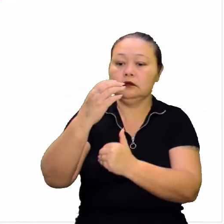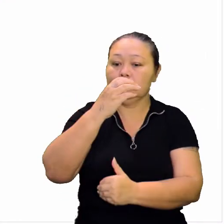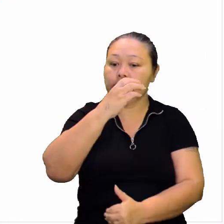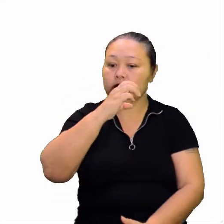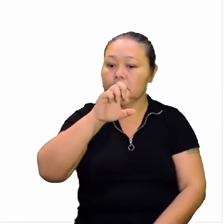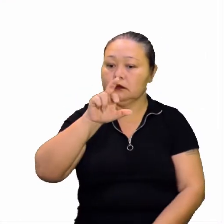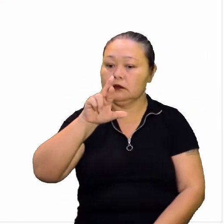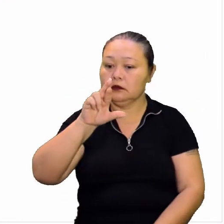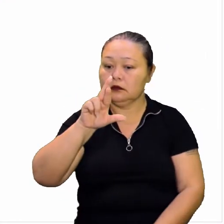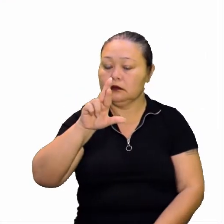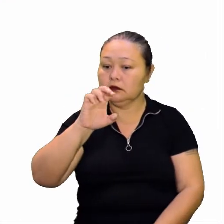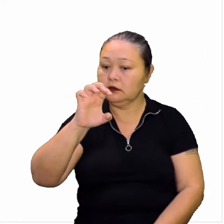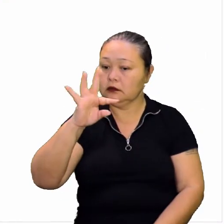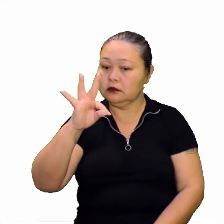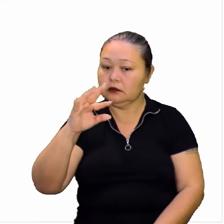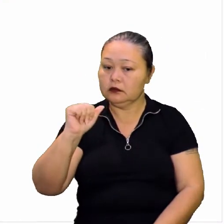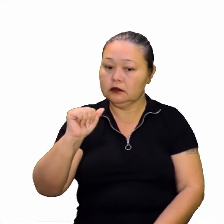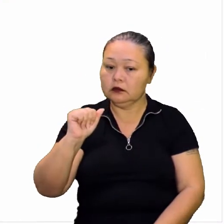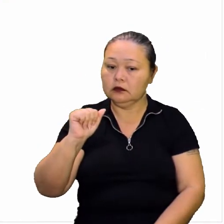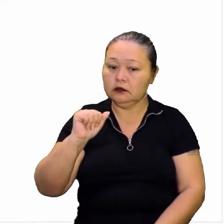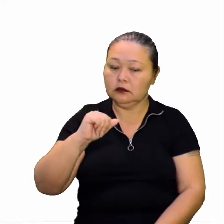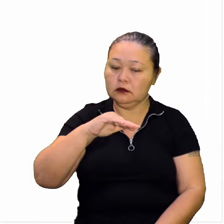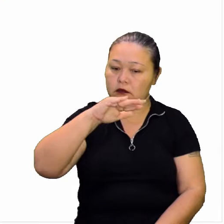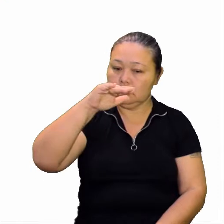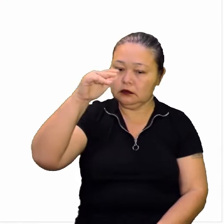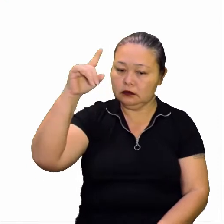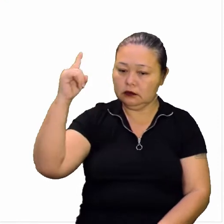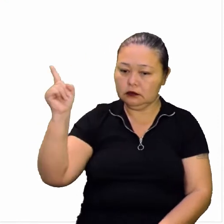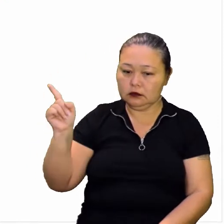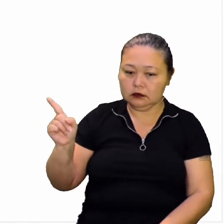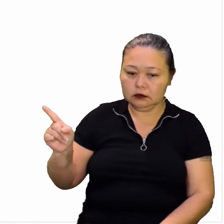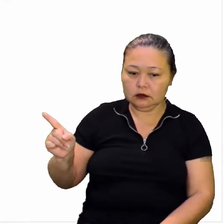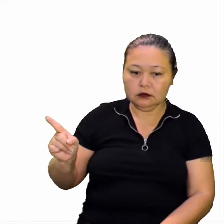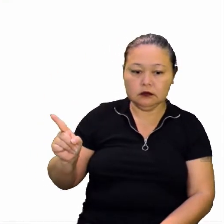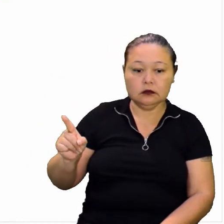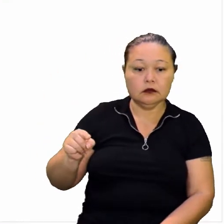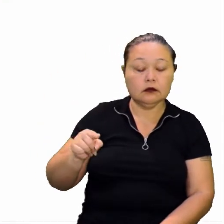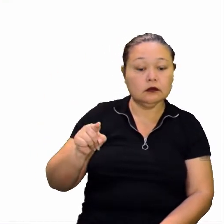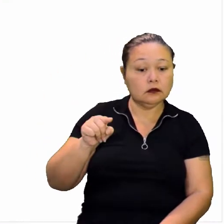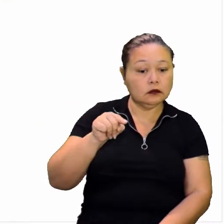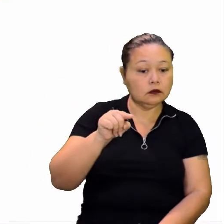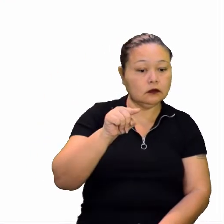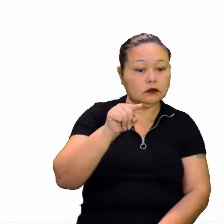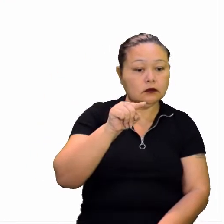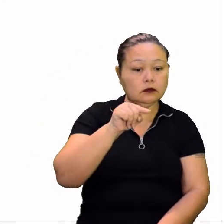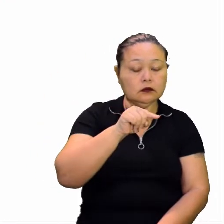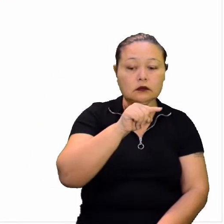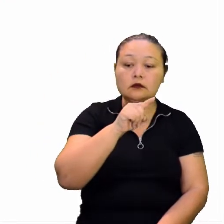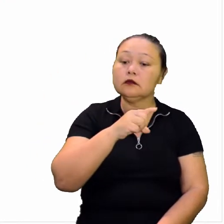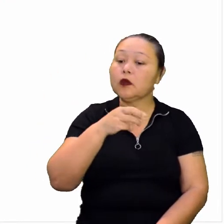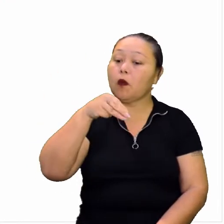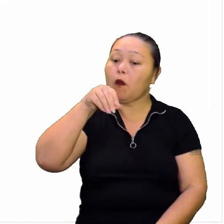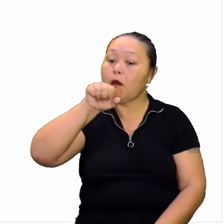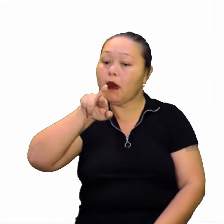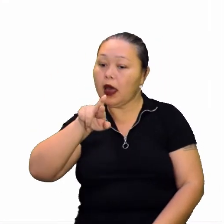Creta, ó, todo esse vermelho aqui que vocês estão vendo, contornando o mar Mediterrâneo,